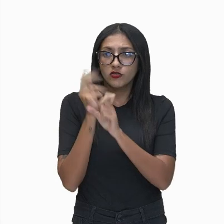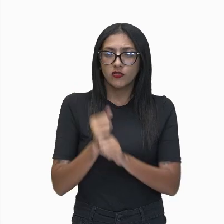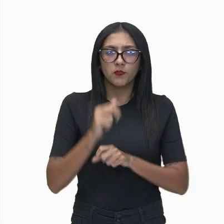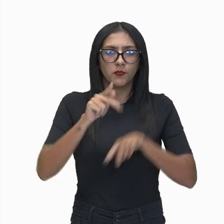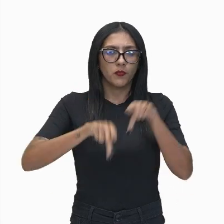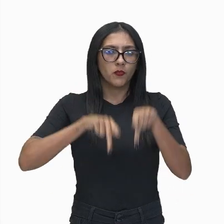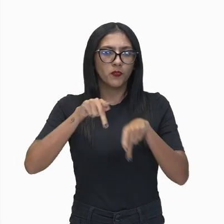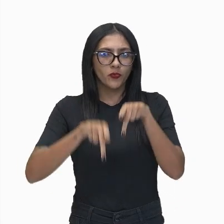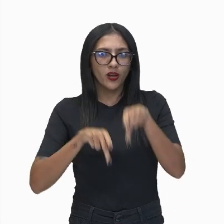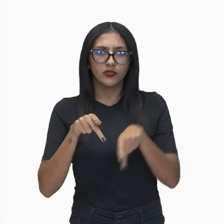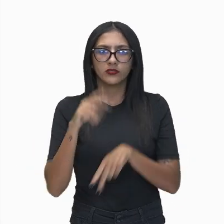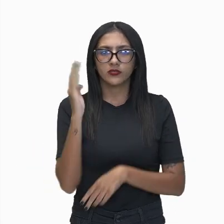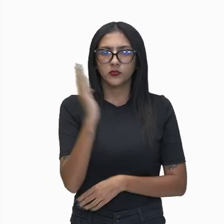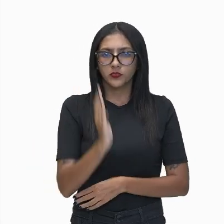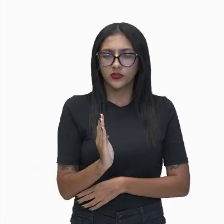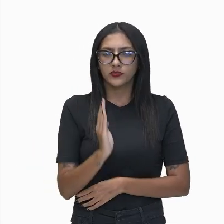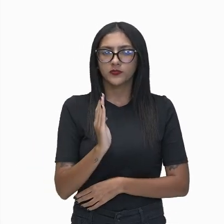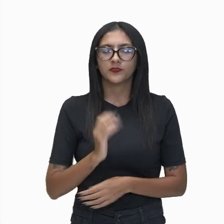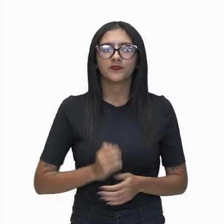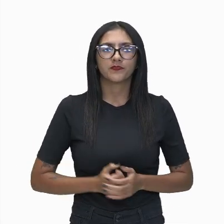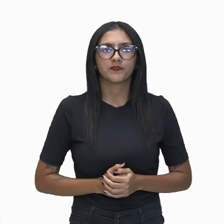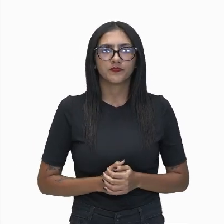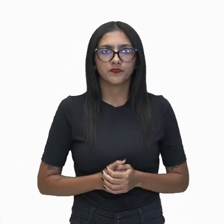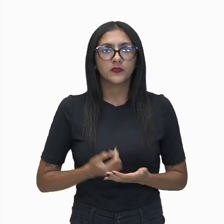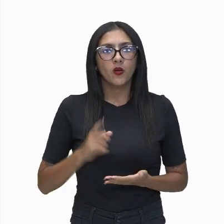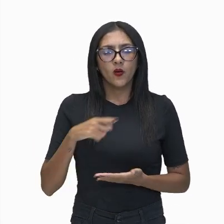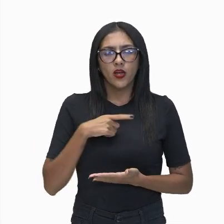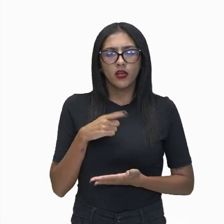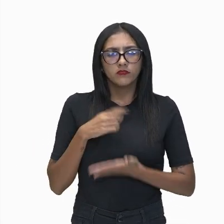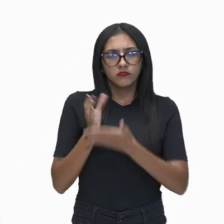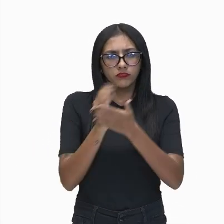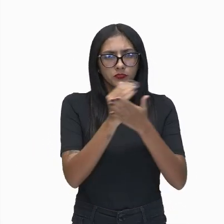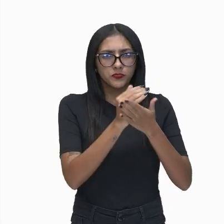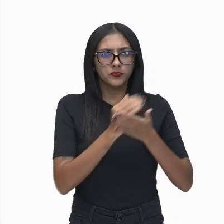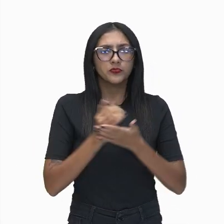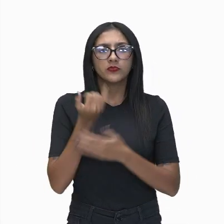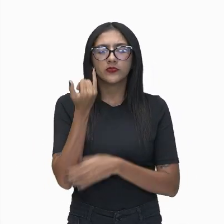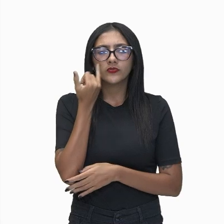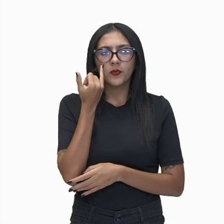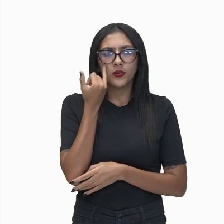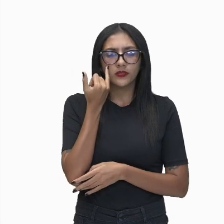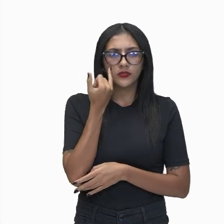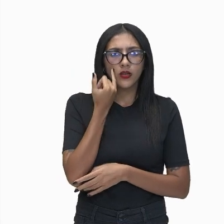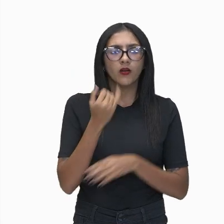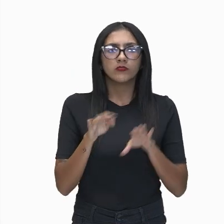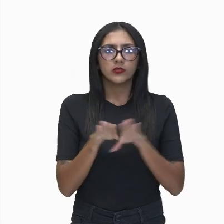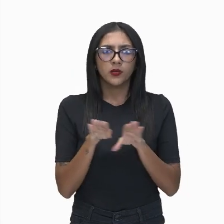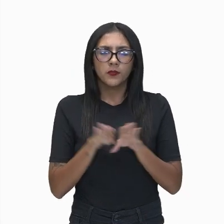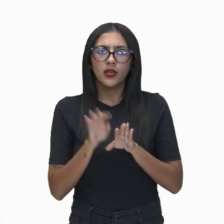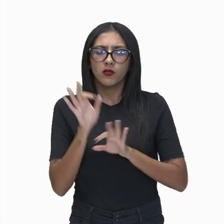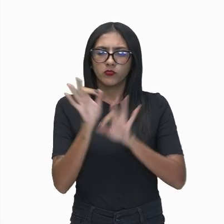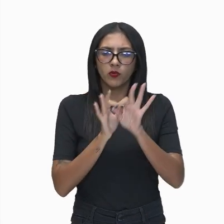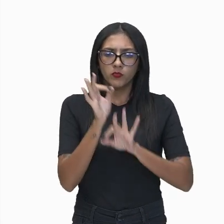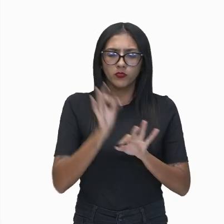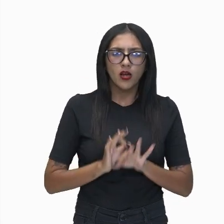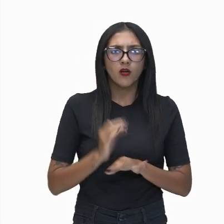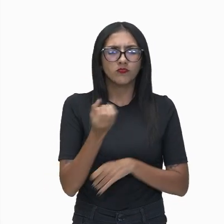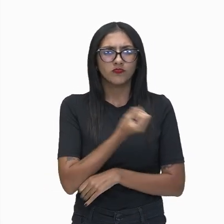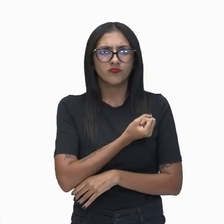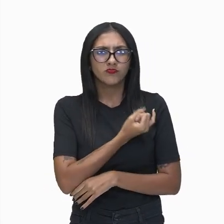população brasileira. Essa densidade populacional e a movimentação intensa de